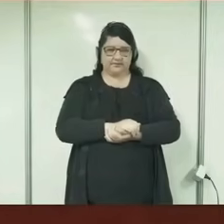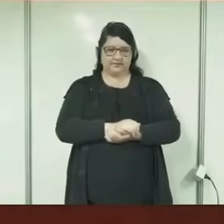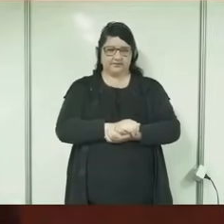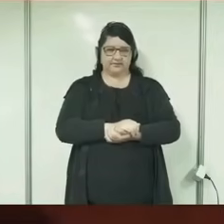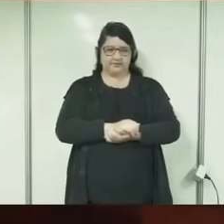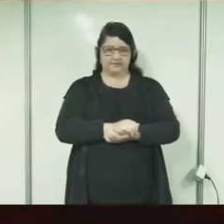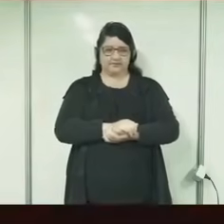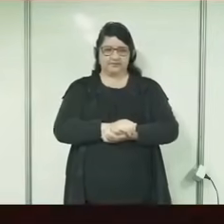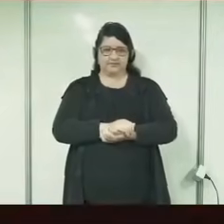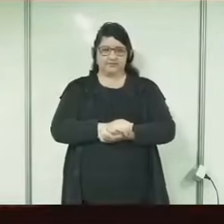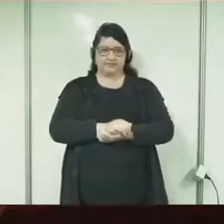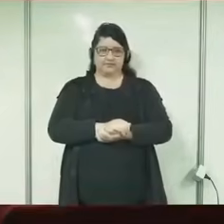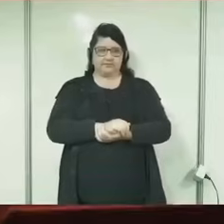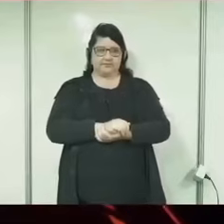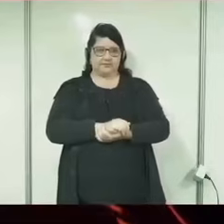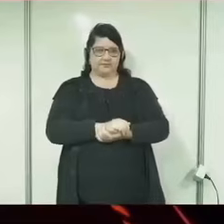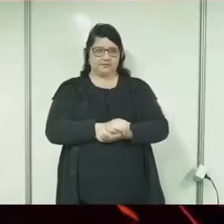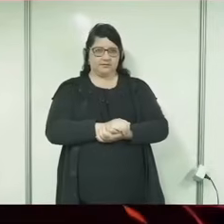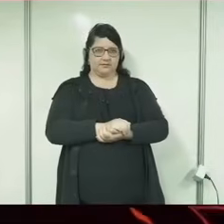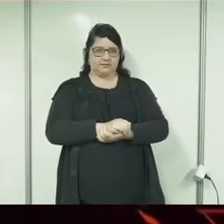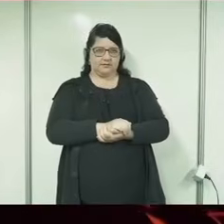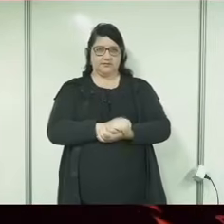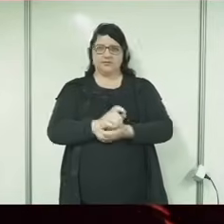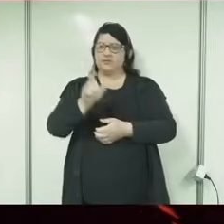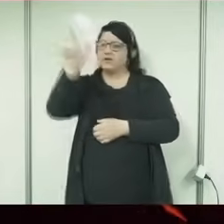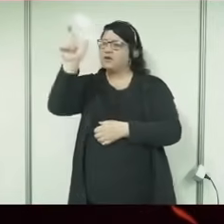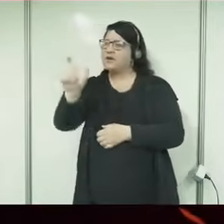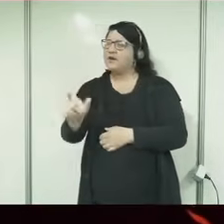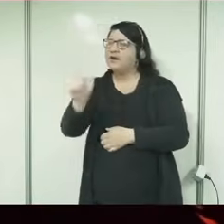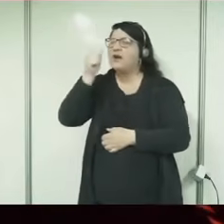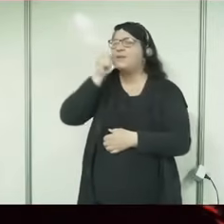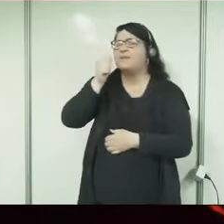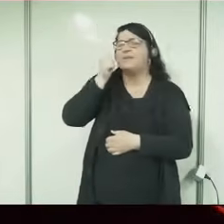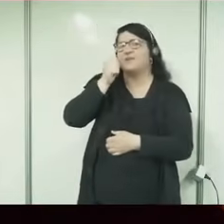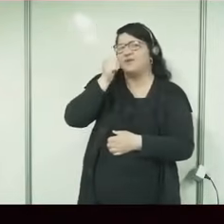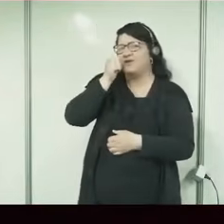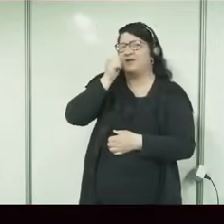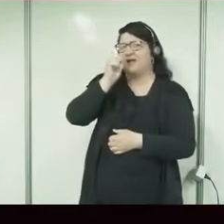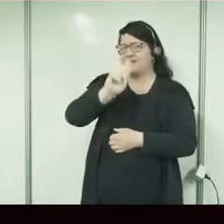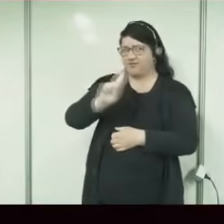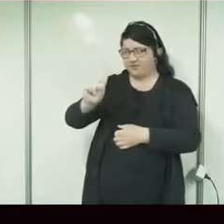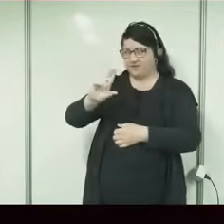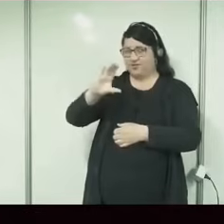Teu semblante está tão triste.